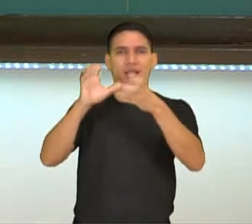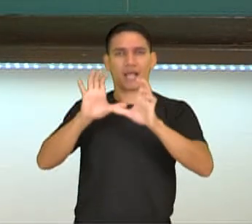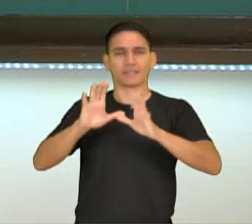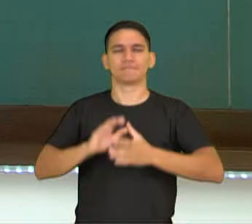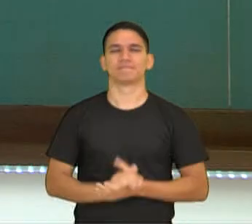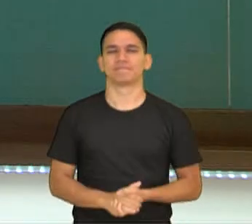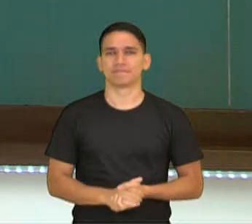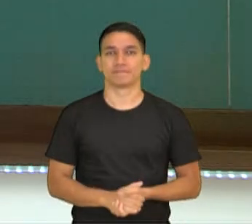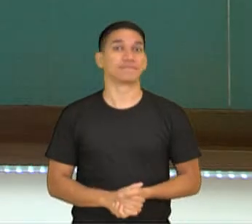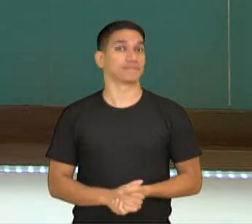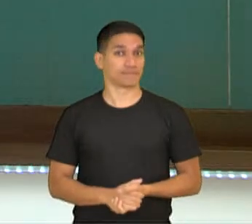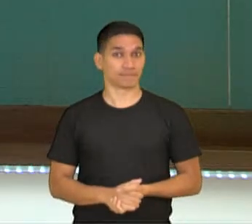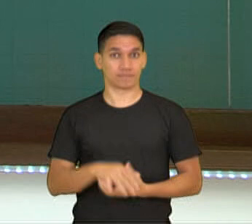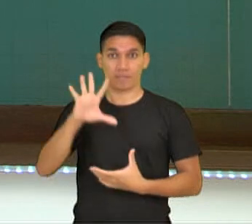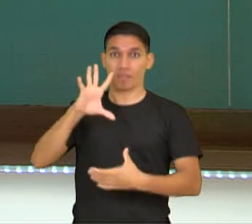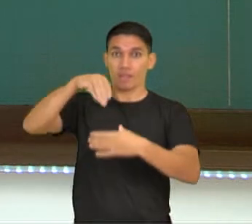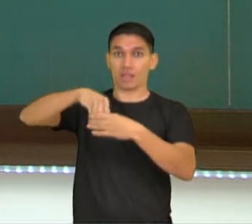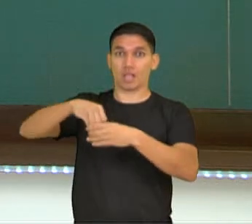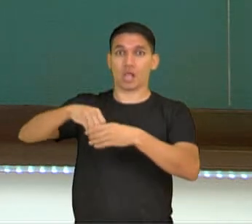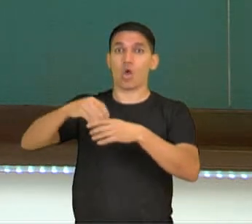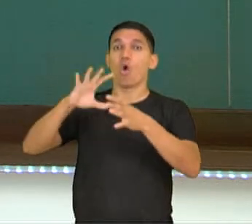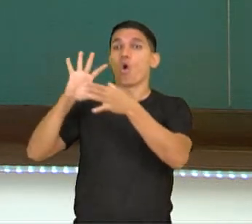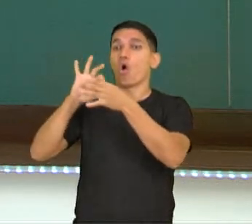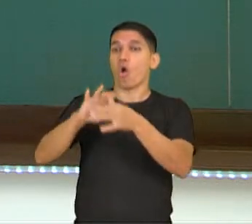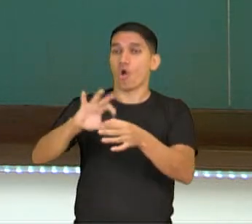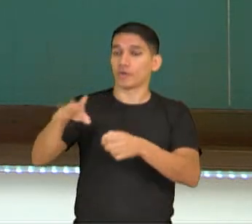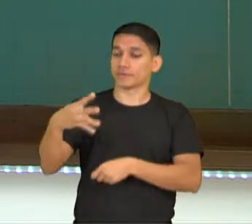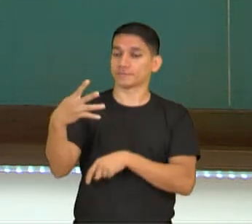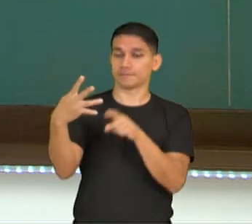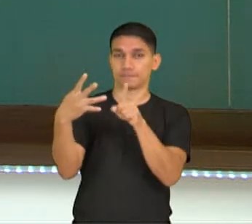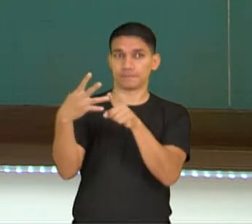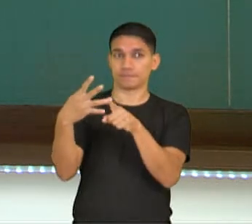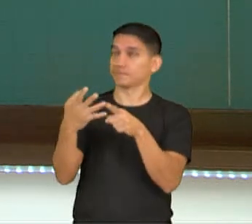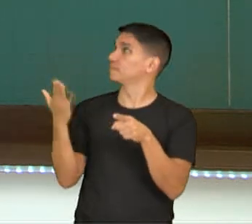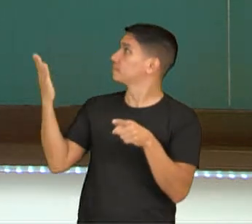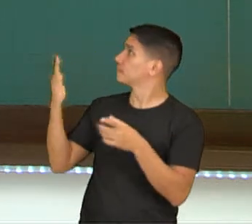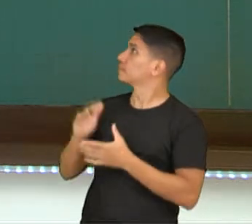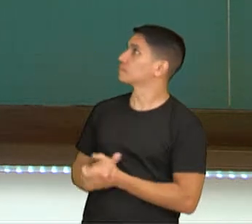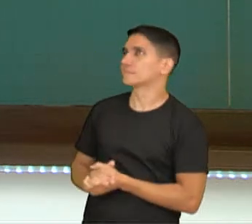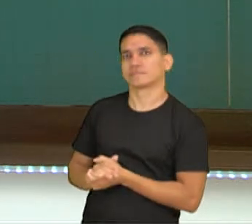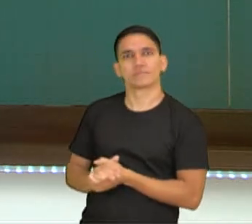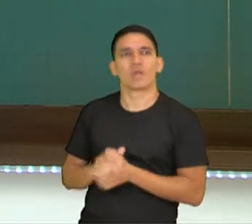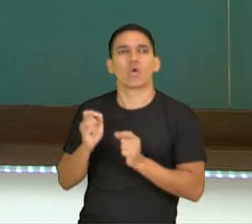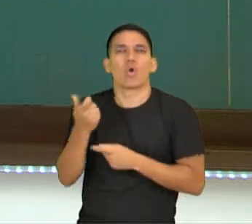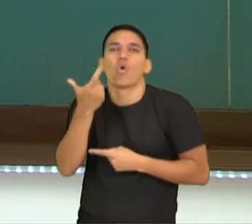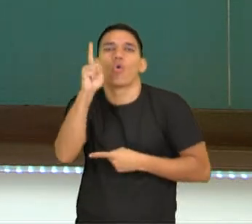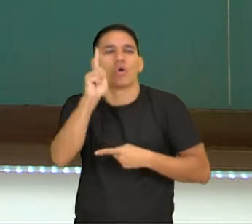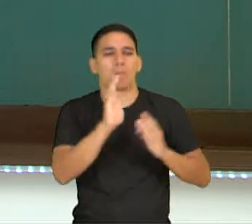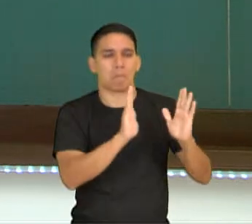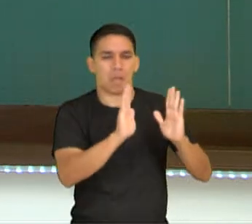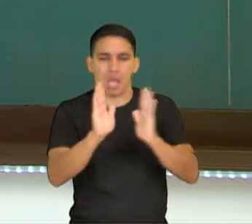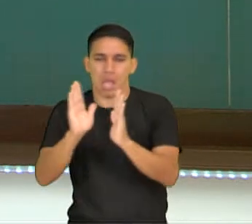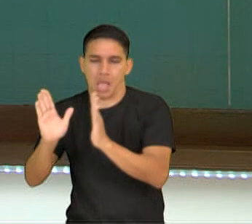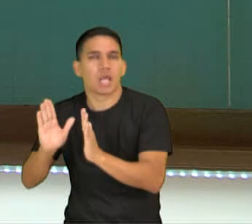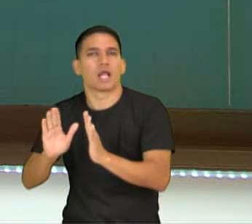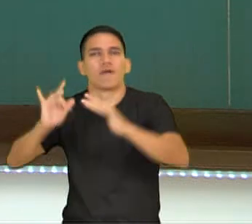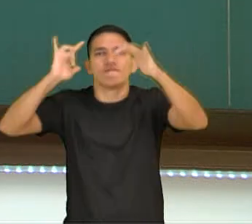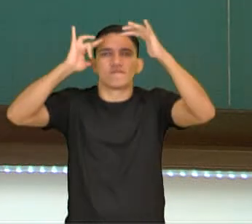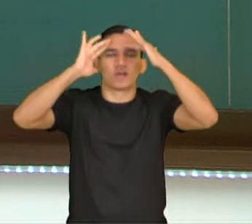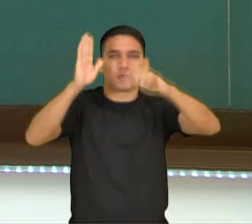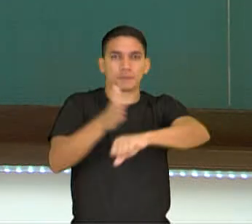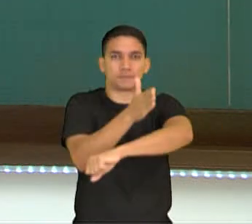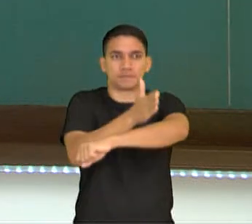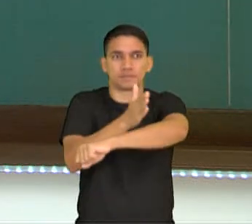questão. Ele está inserido no contexto da patrística, Então nós podemos ver aqui os outros períodos filosóficos da Idade